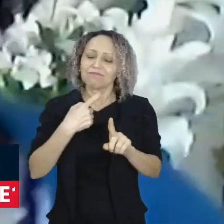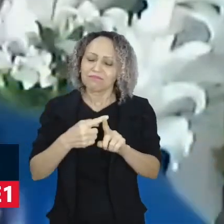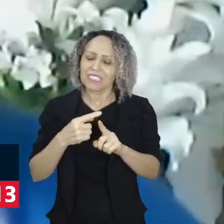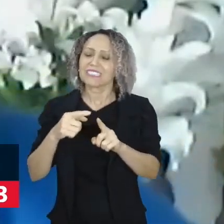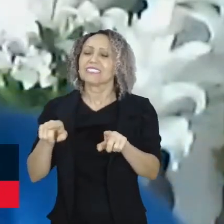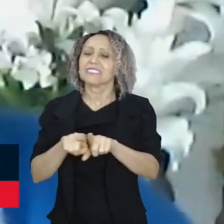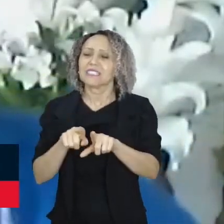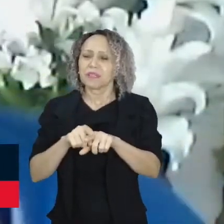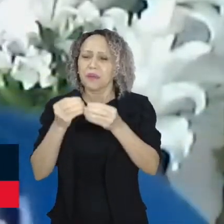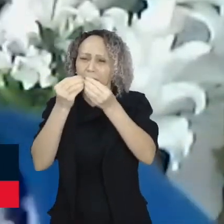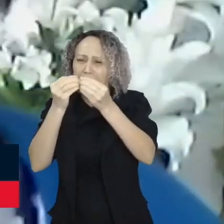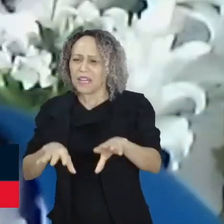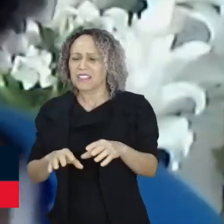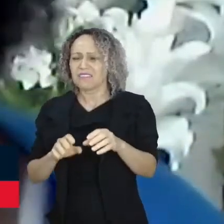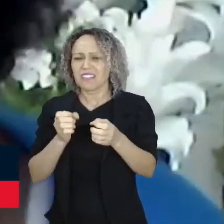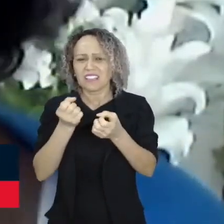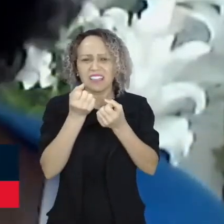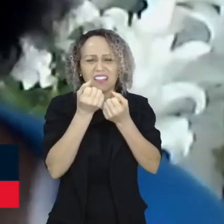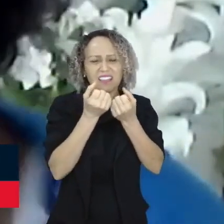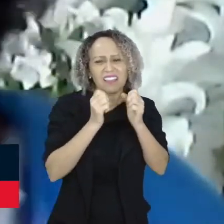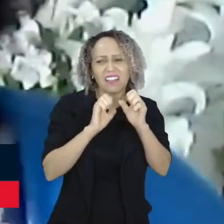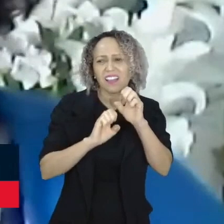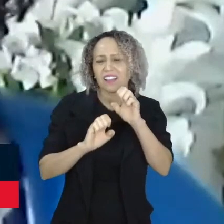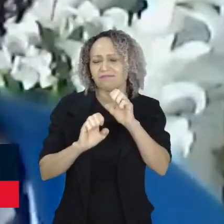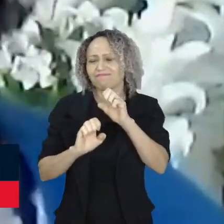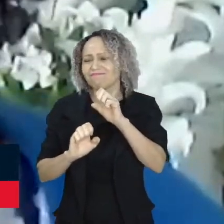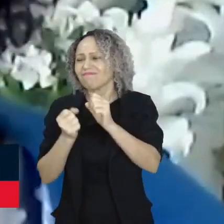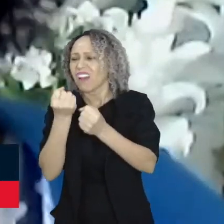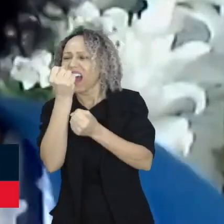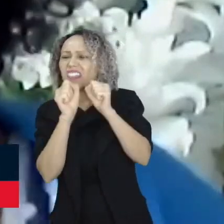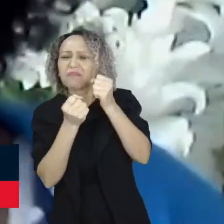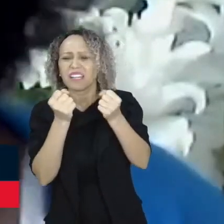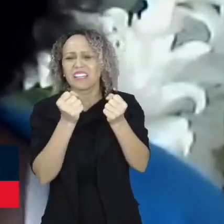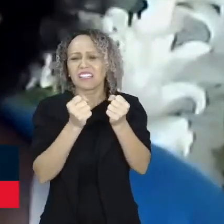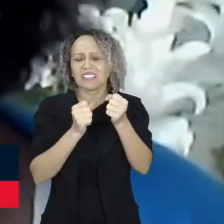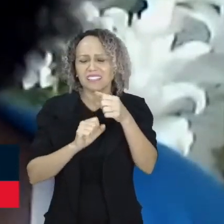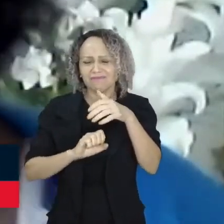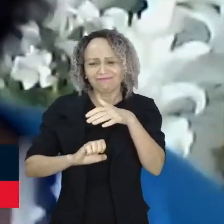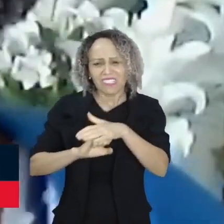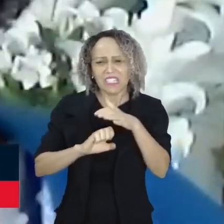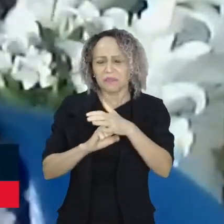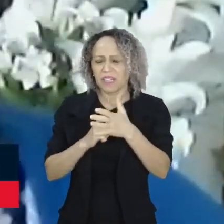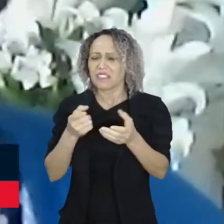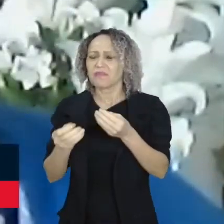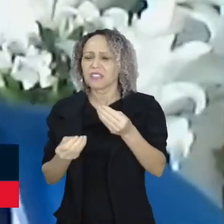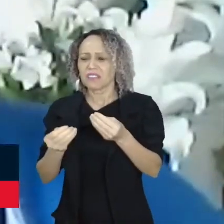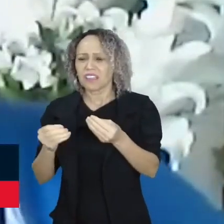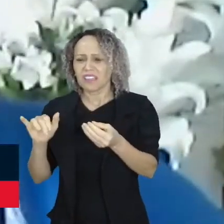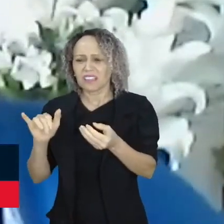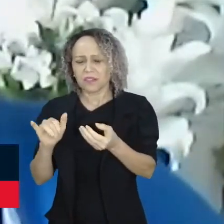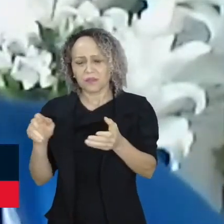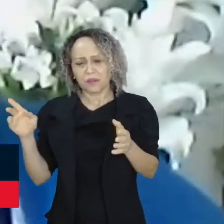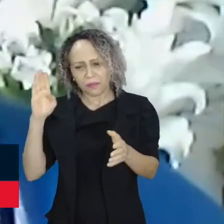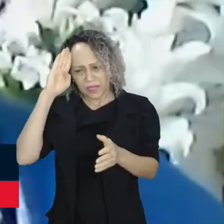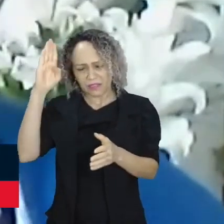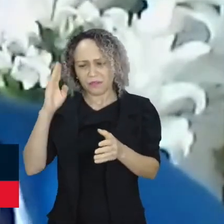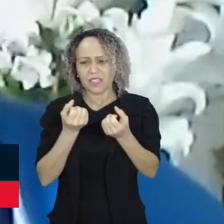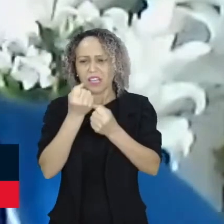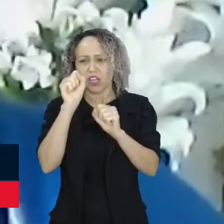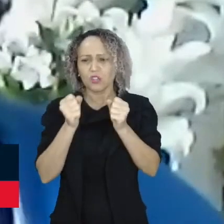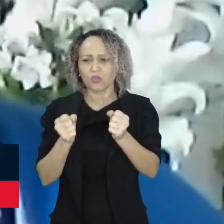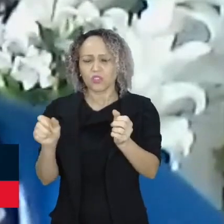eles queriam, né, rasgando a Constituição brasileira e trazendo o